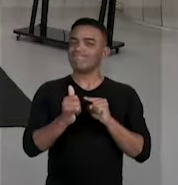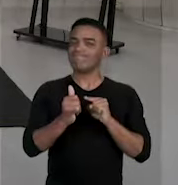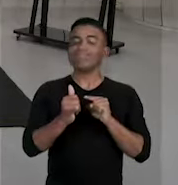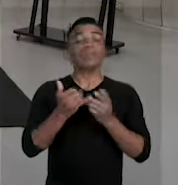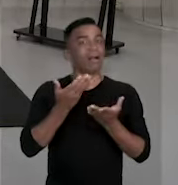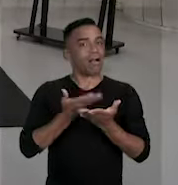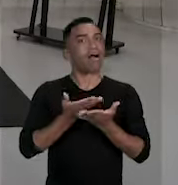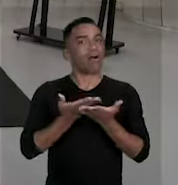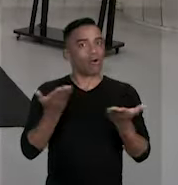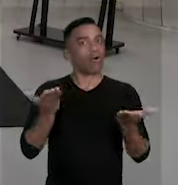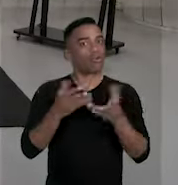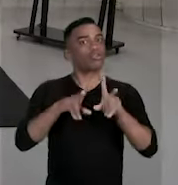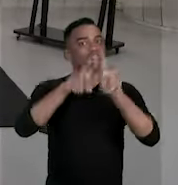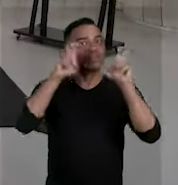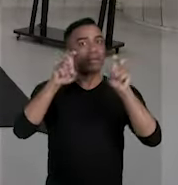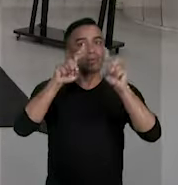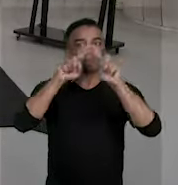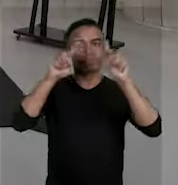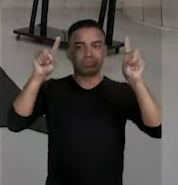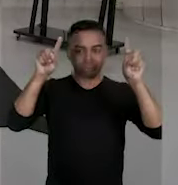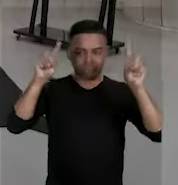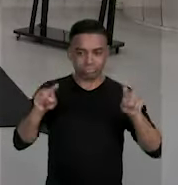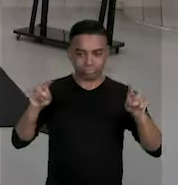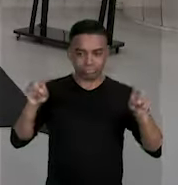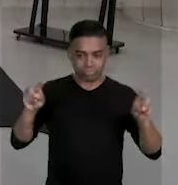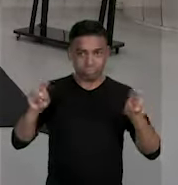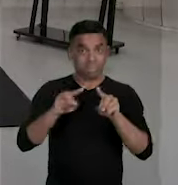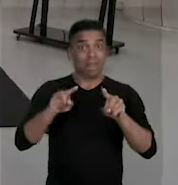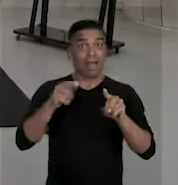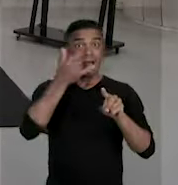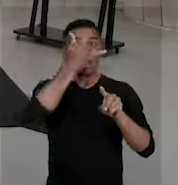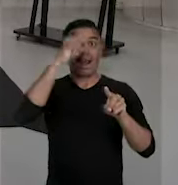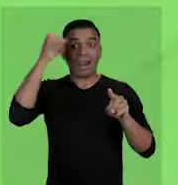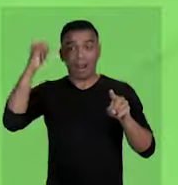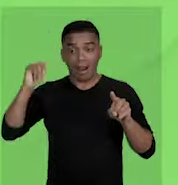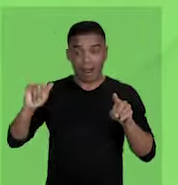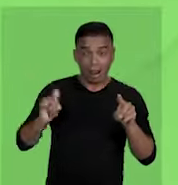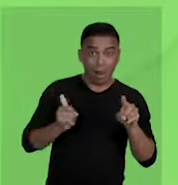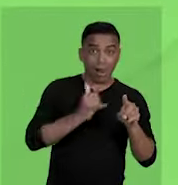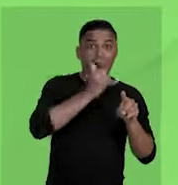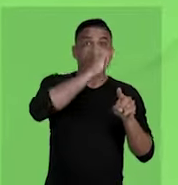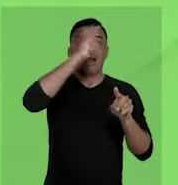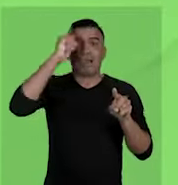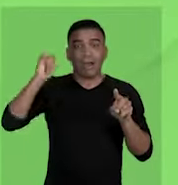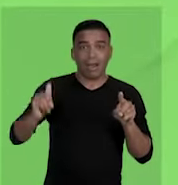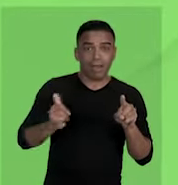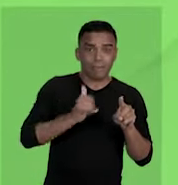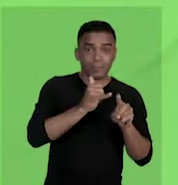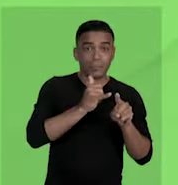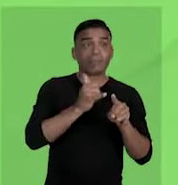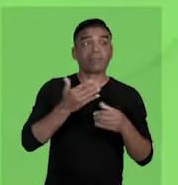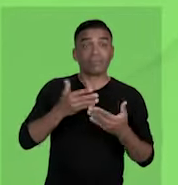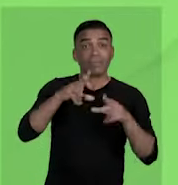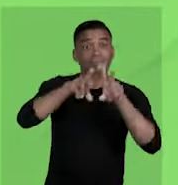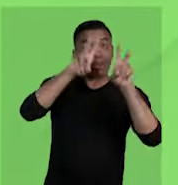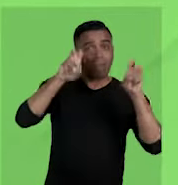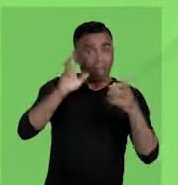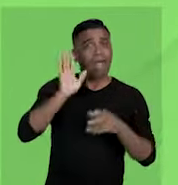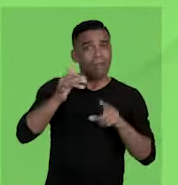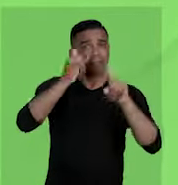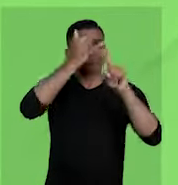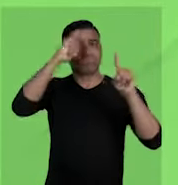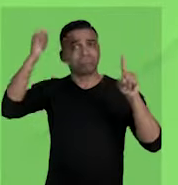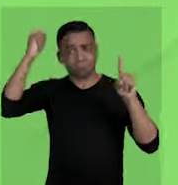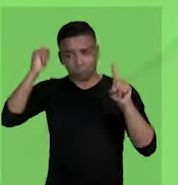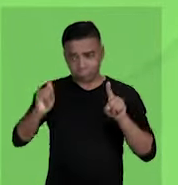nós vamos falar sobre os circuitos elétricos. Então, o tema da nossa aula é circuitos elétricos e nele